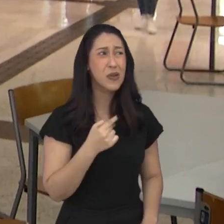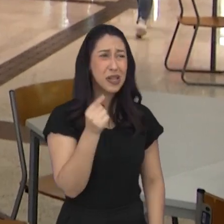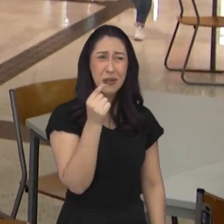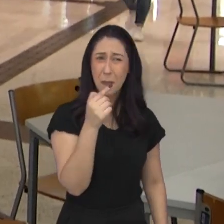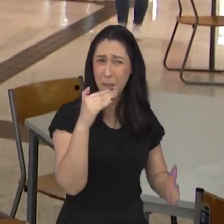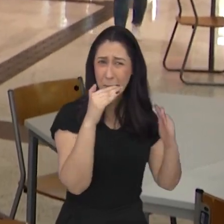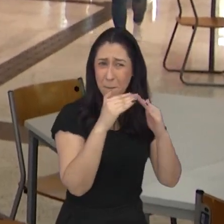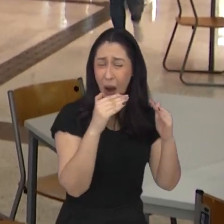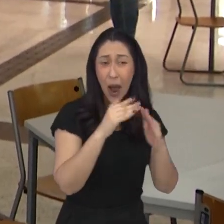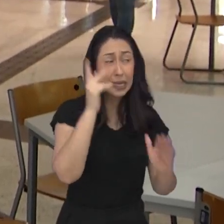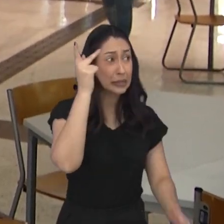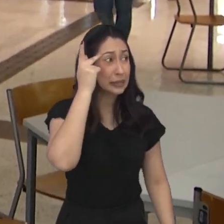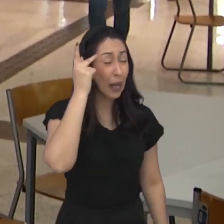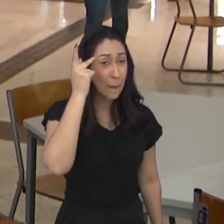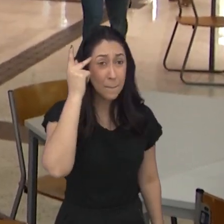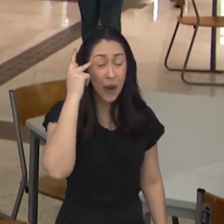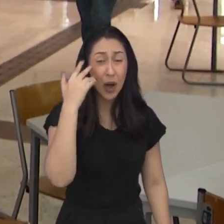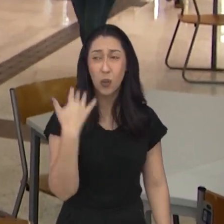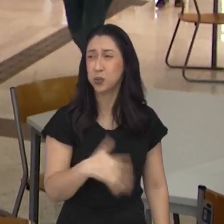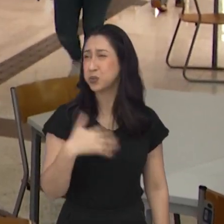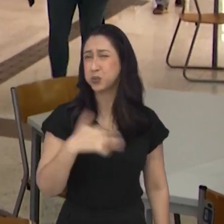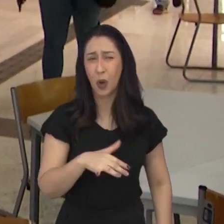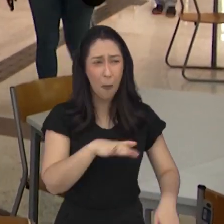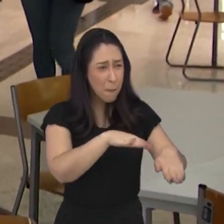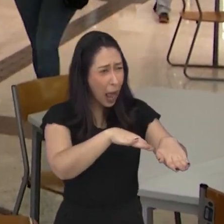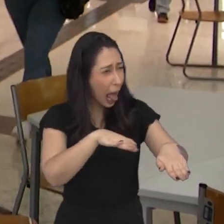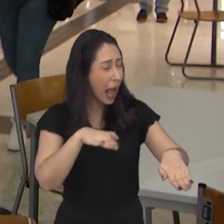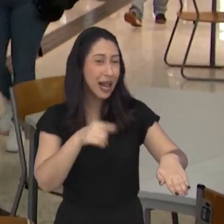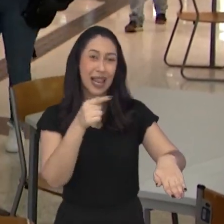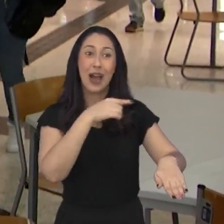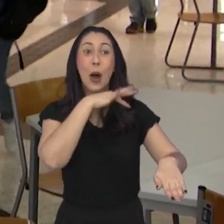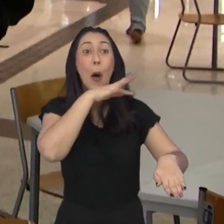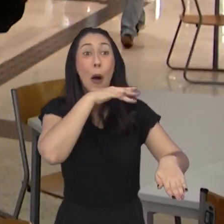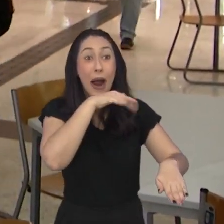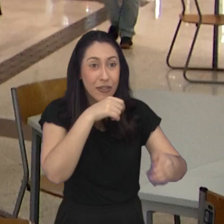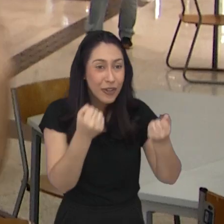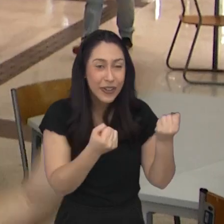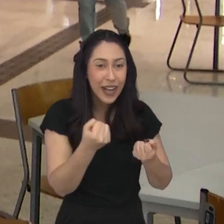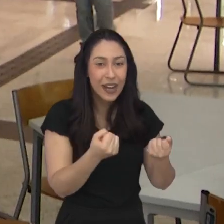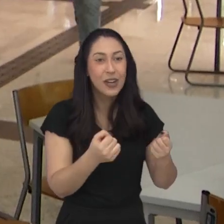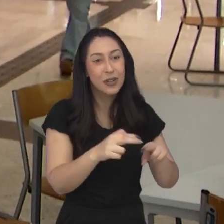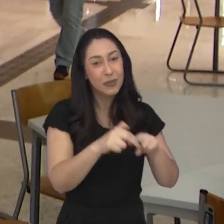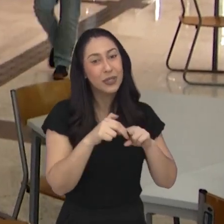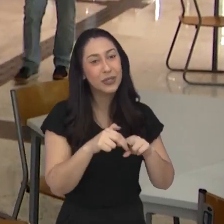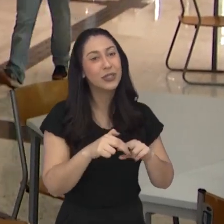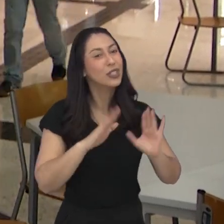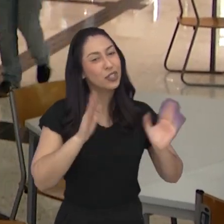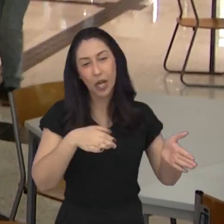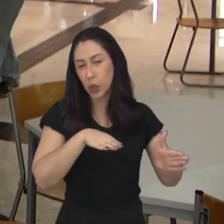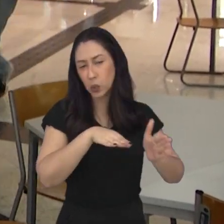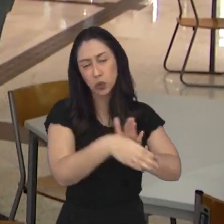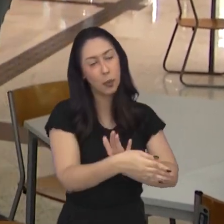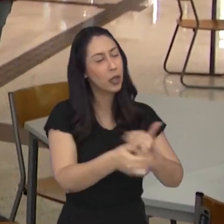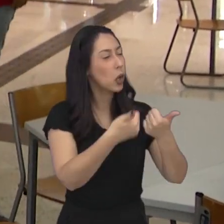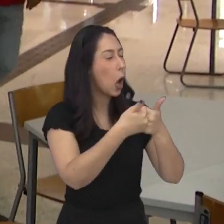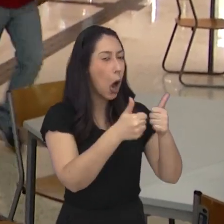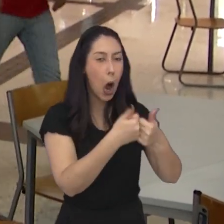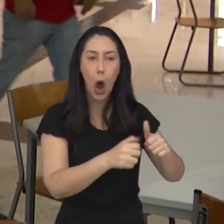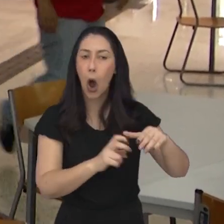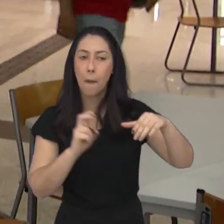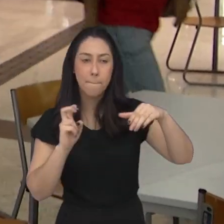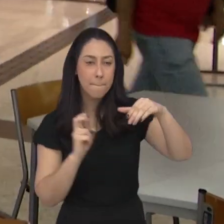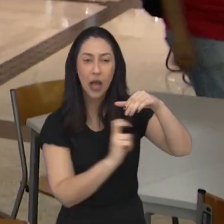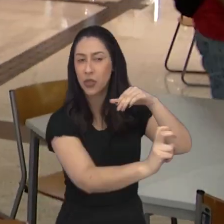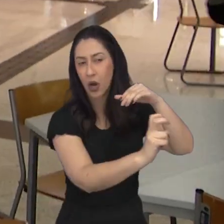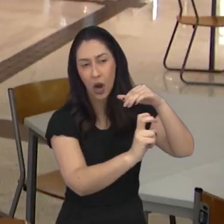capital de São Paulo, então o trânsito louco da capital de São Paulo claramente não dá para ter um carro, e a gente acaba usando o transporte público,